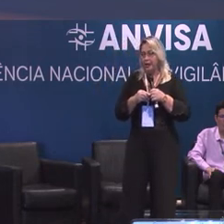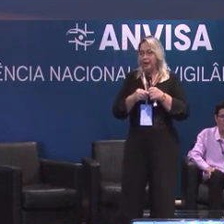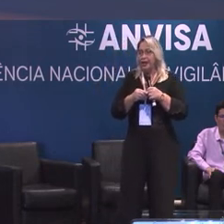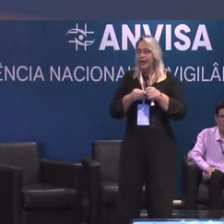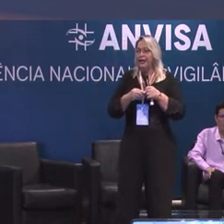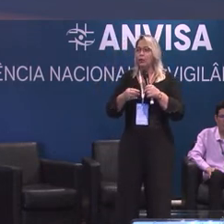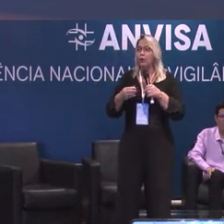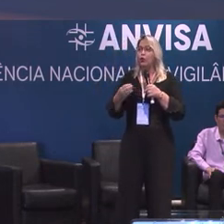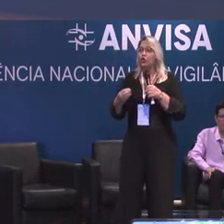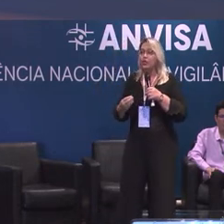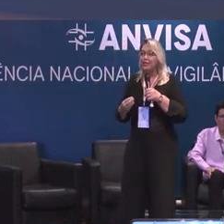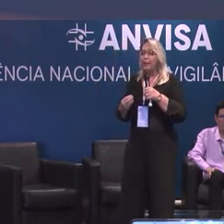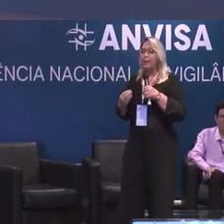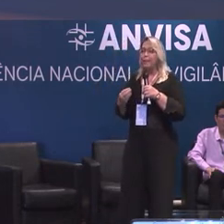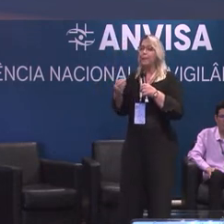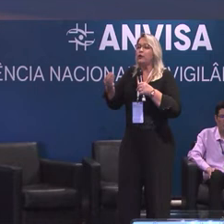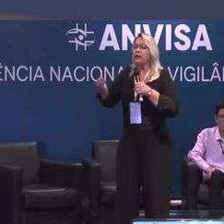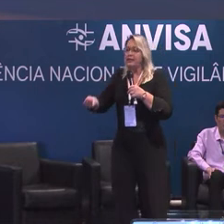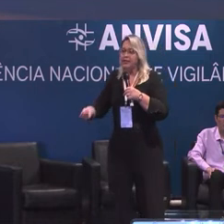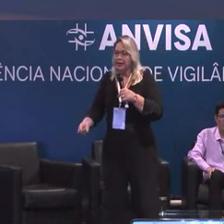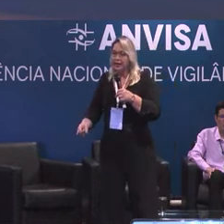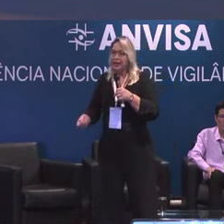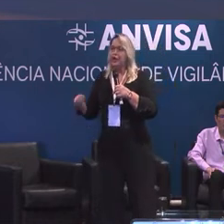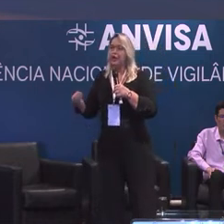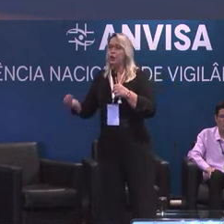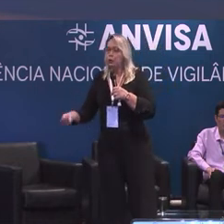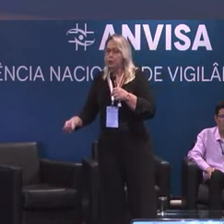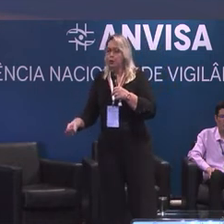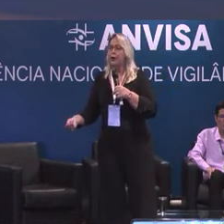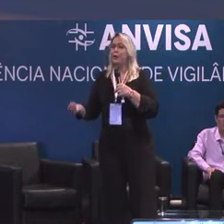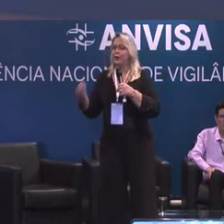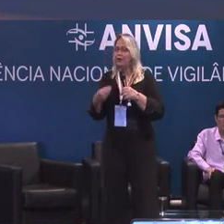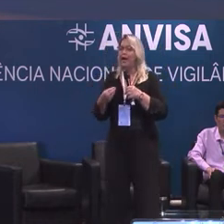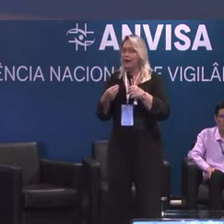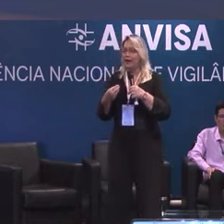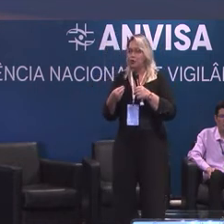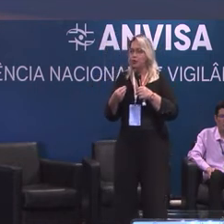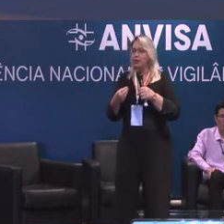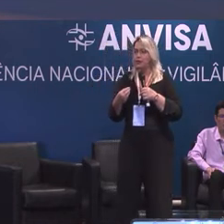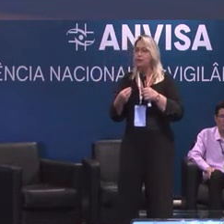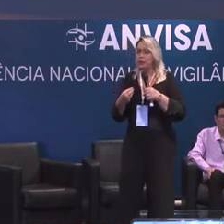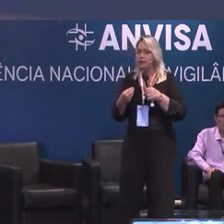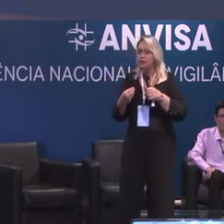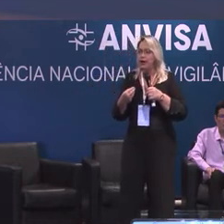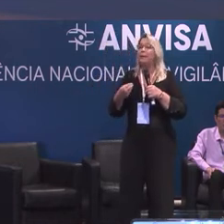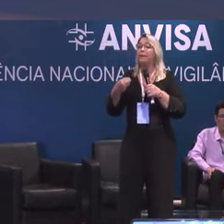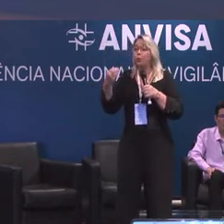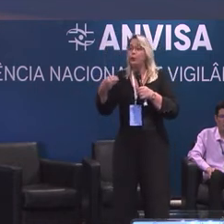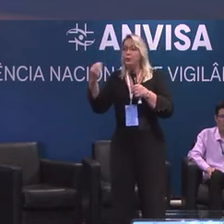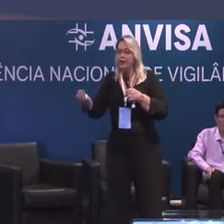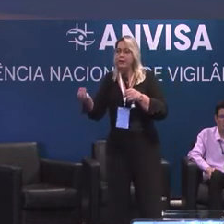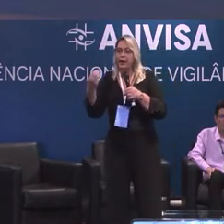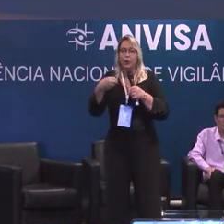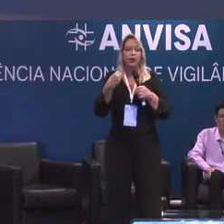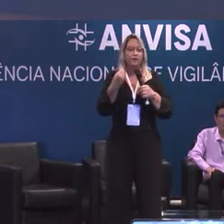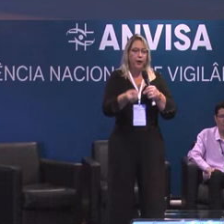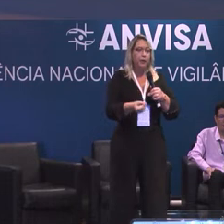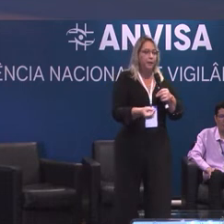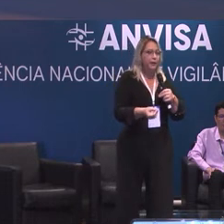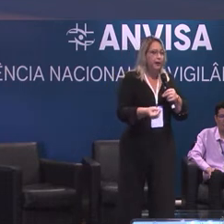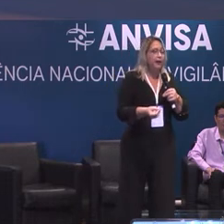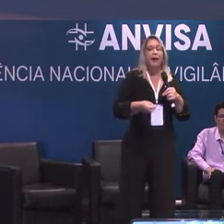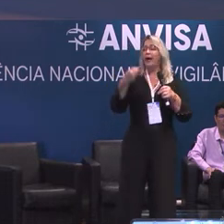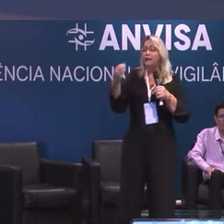Né? Então, hoje a gente sabe a potencialidade que o monitoramento dá às nossas ações. Muito mais, e aí eu venho a